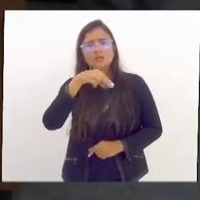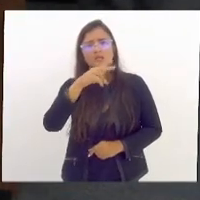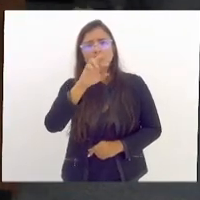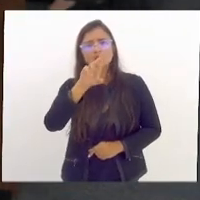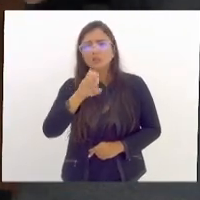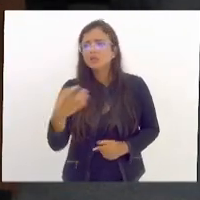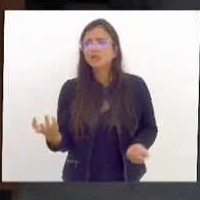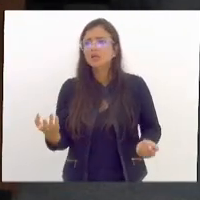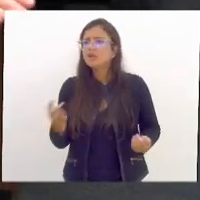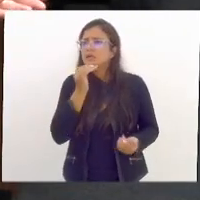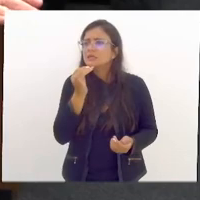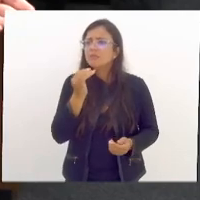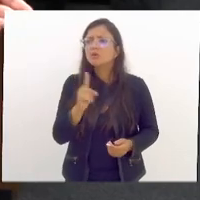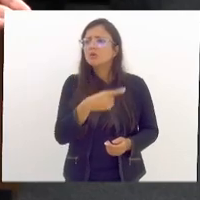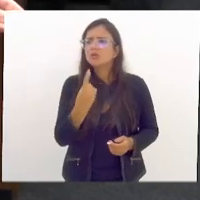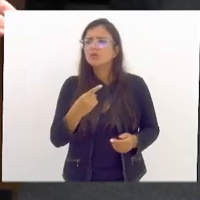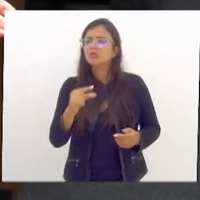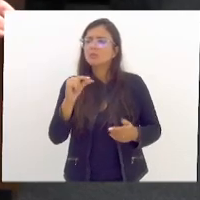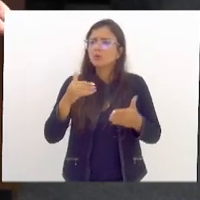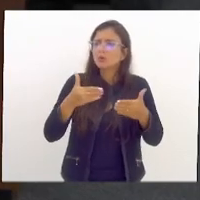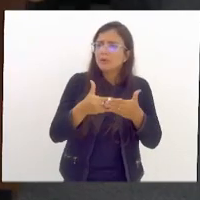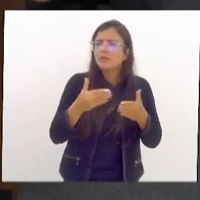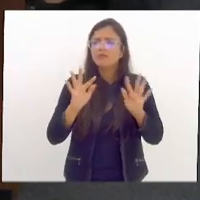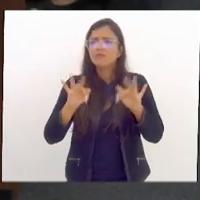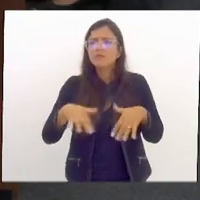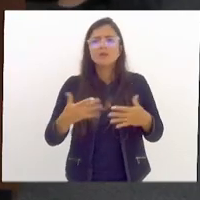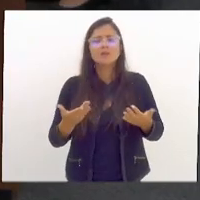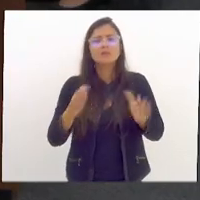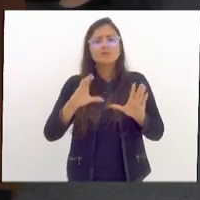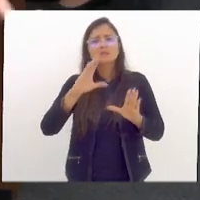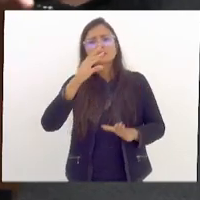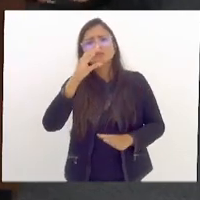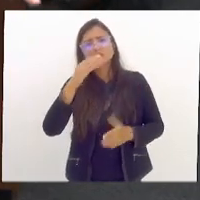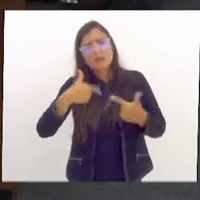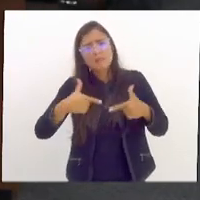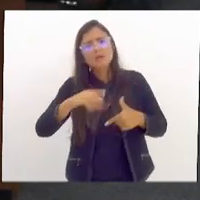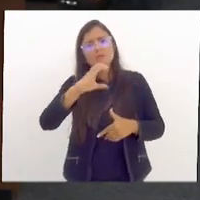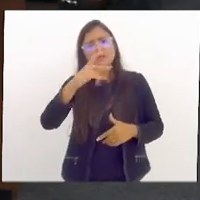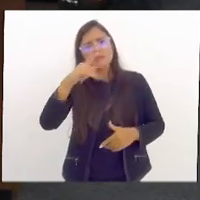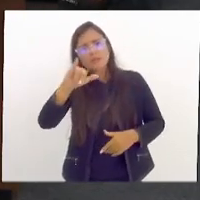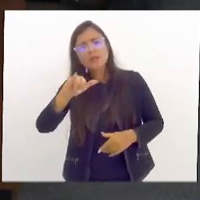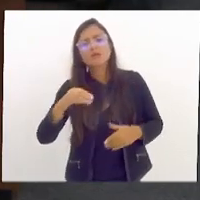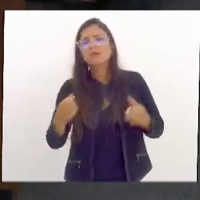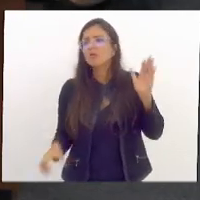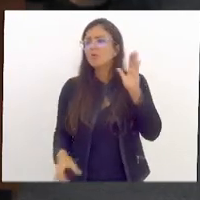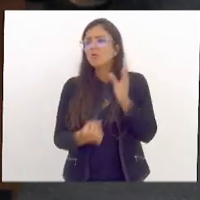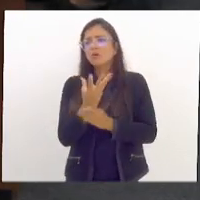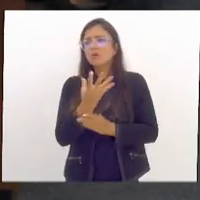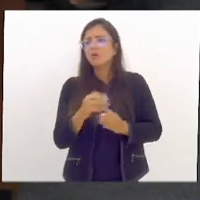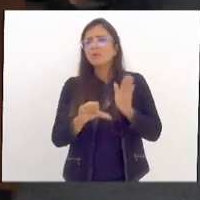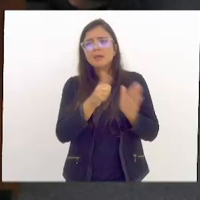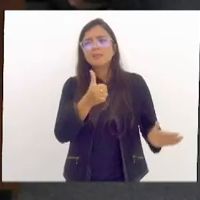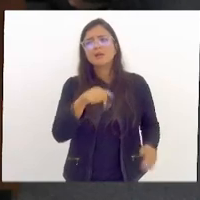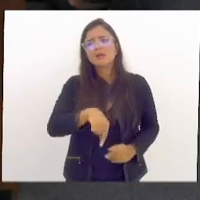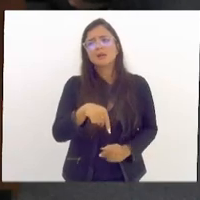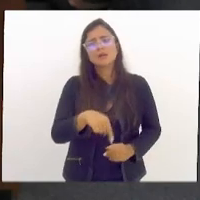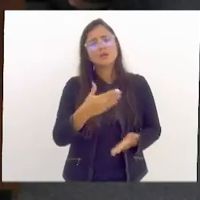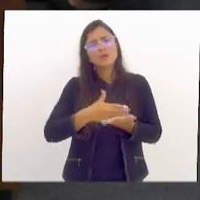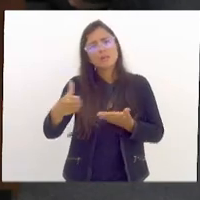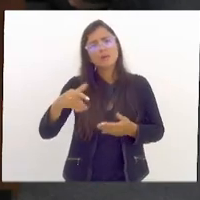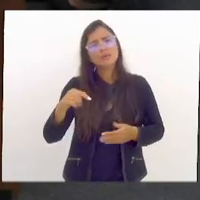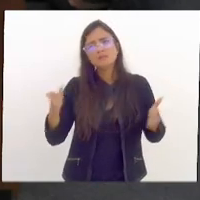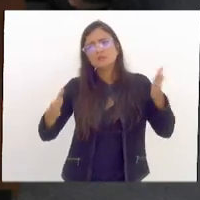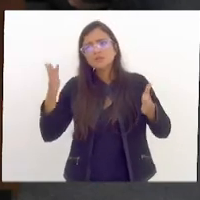gente não pode terminar uma legislatura com o trabalho de uma CPI. Foi a primeira CPI instalada nessa casa no início dessa legislatura. Estava lá na fila,